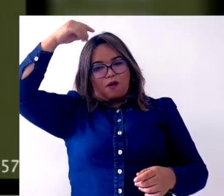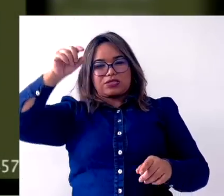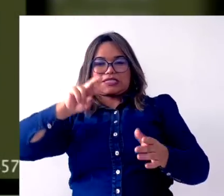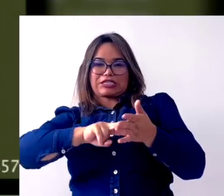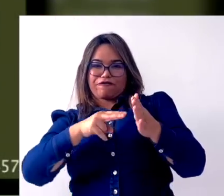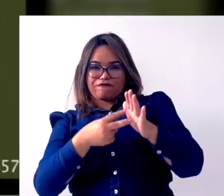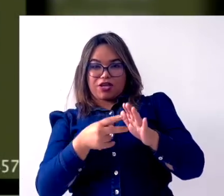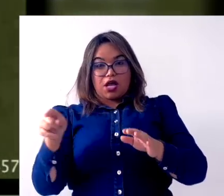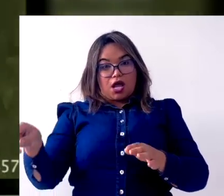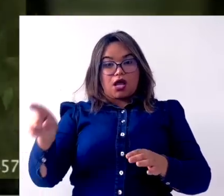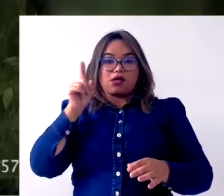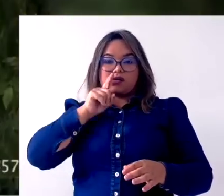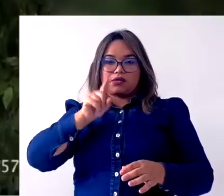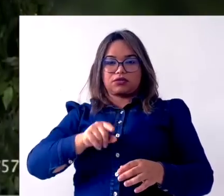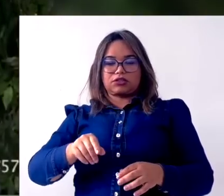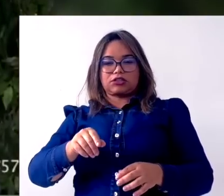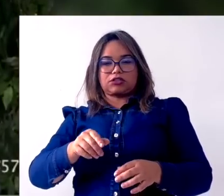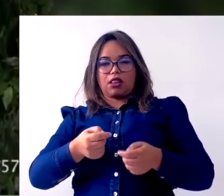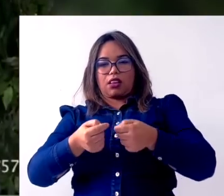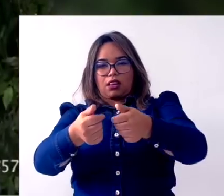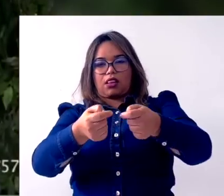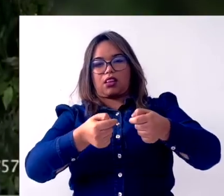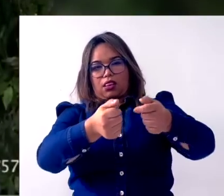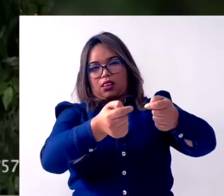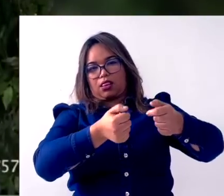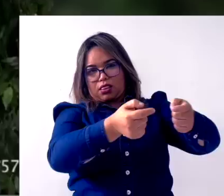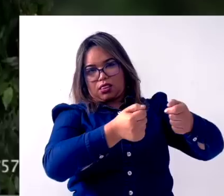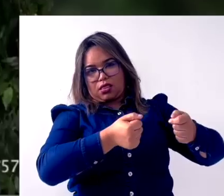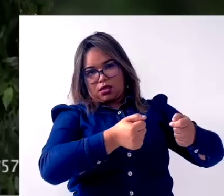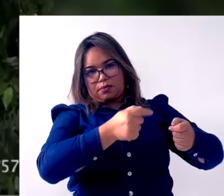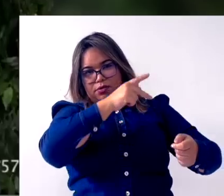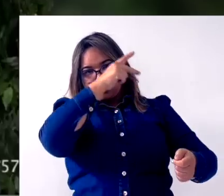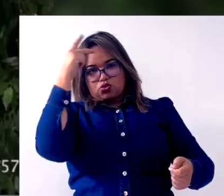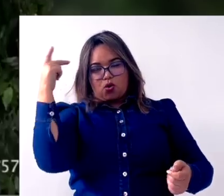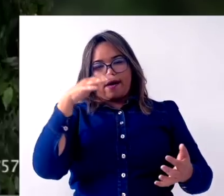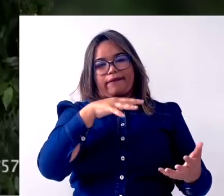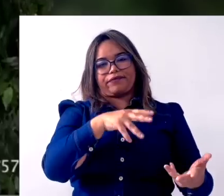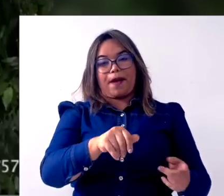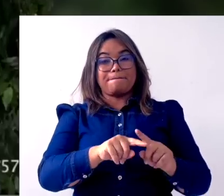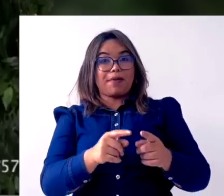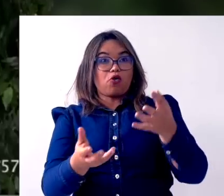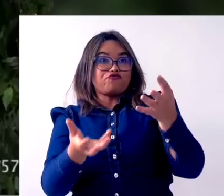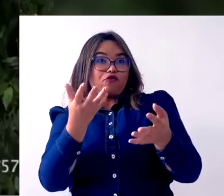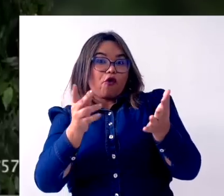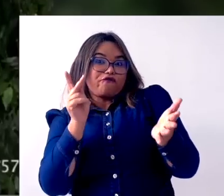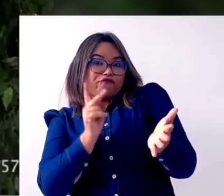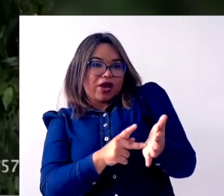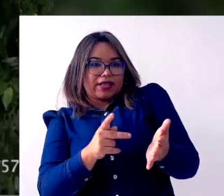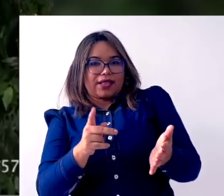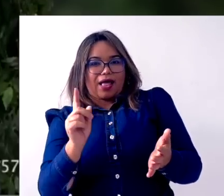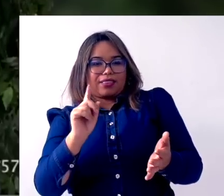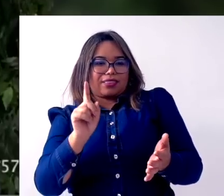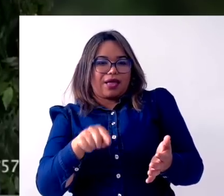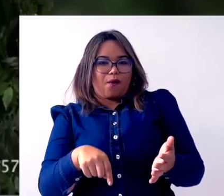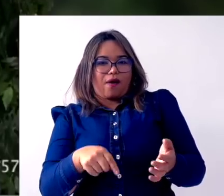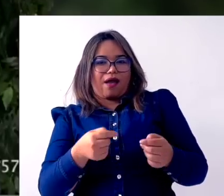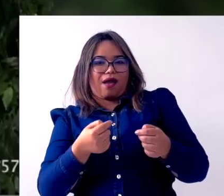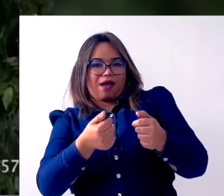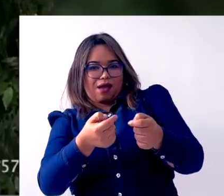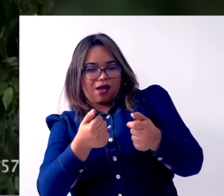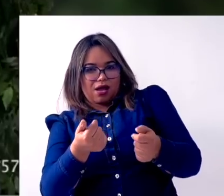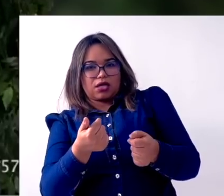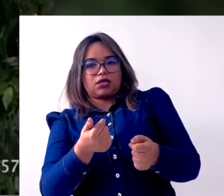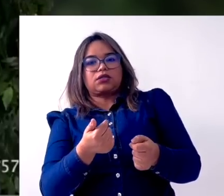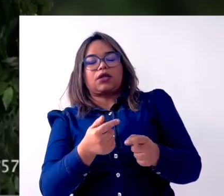na terra. Agora, um fogo literal não é muito enganoso. É doloroso. Mas um